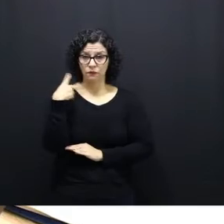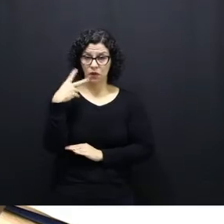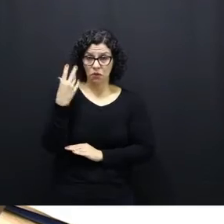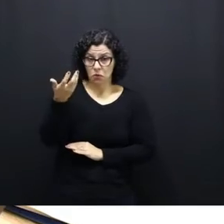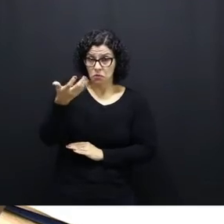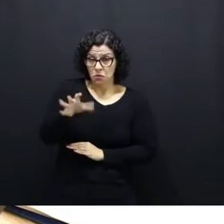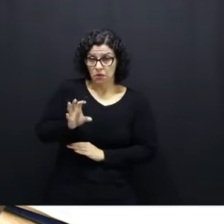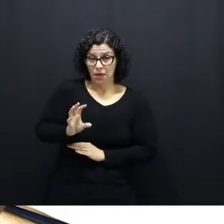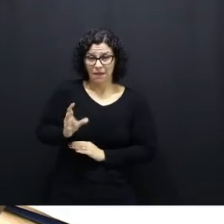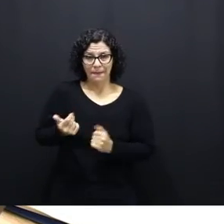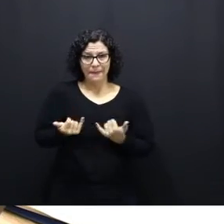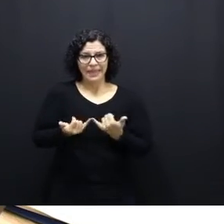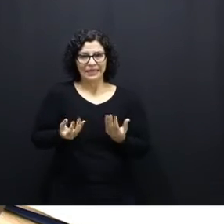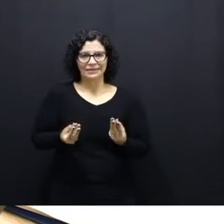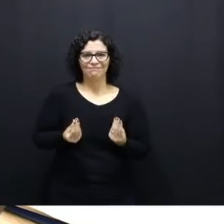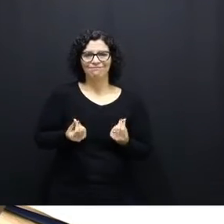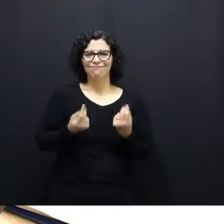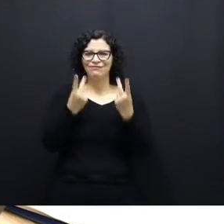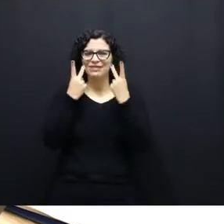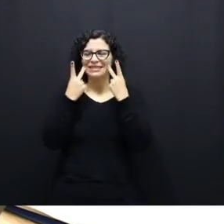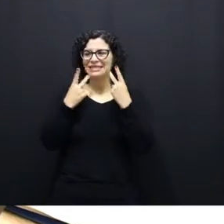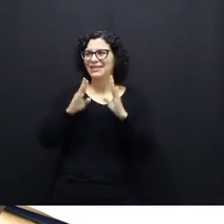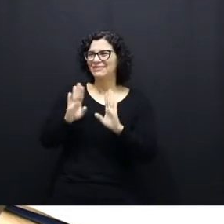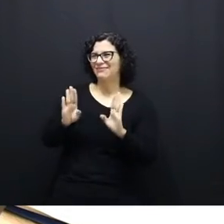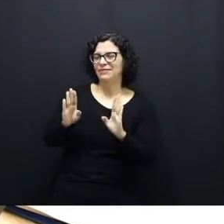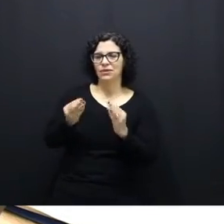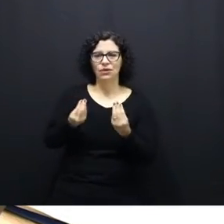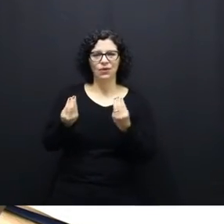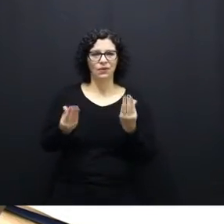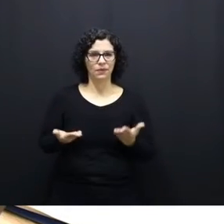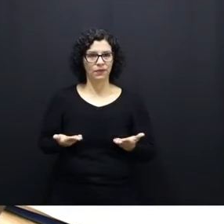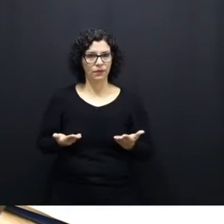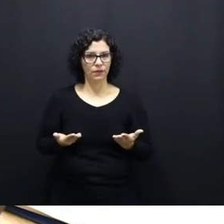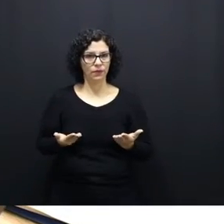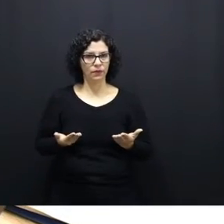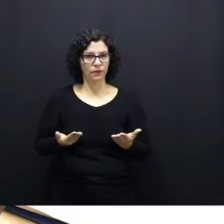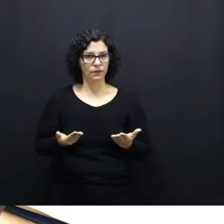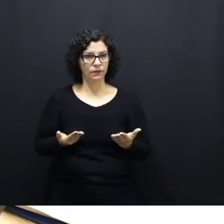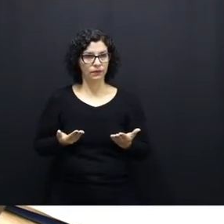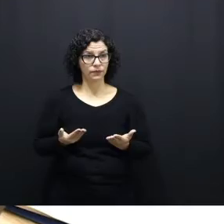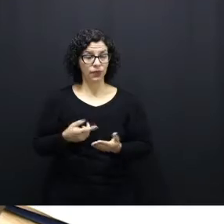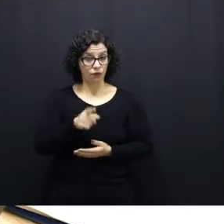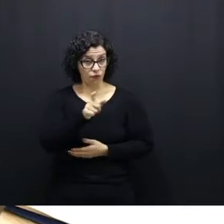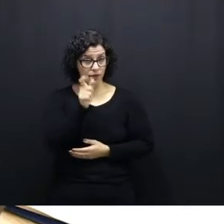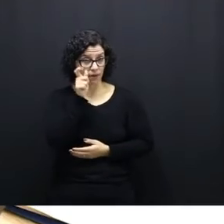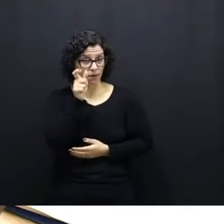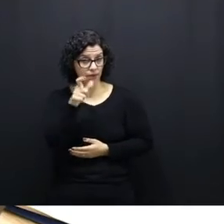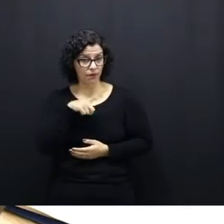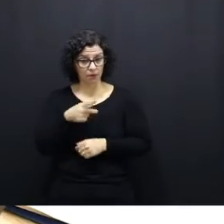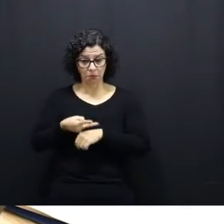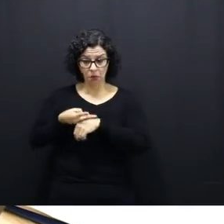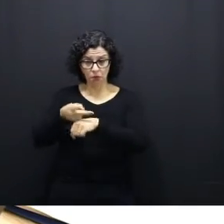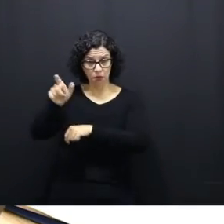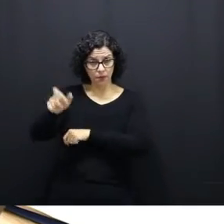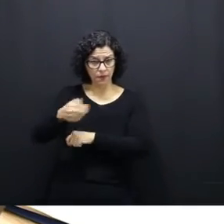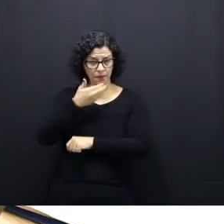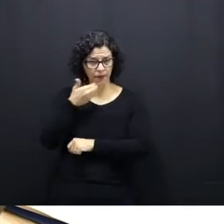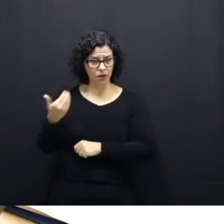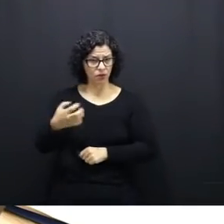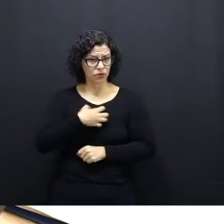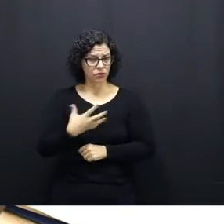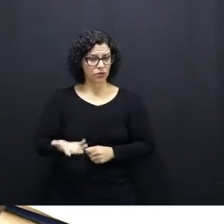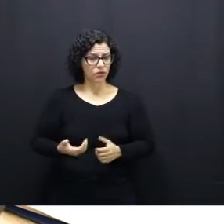quer ele vai ficar constrangido e dizer não bom então cada um que tiver